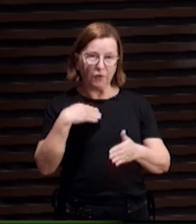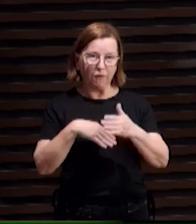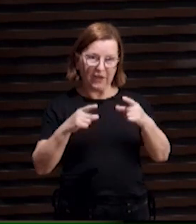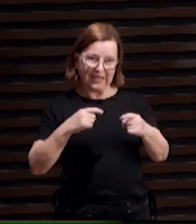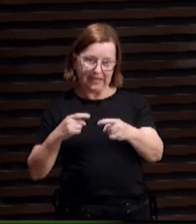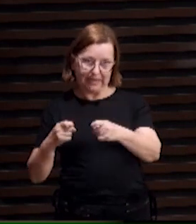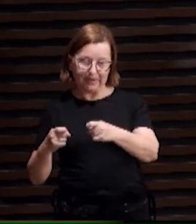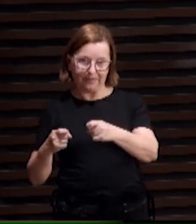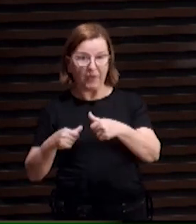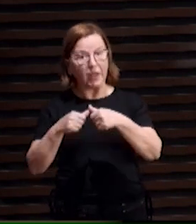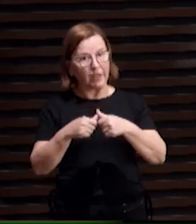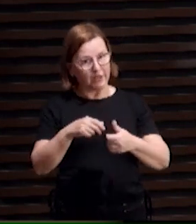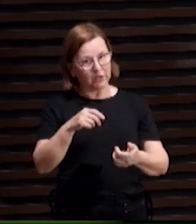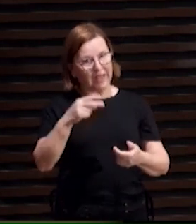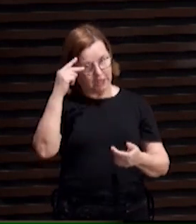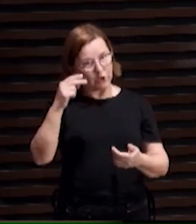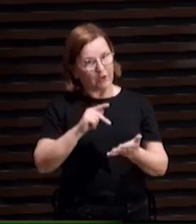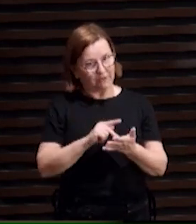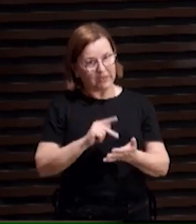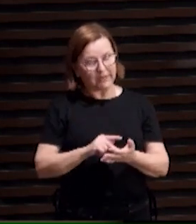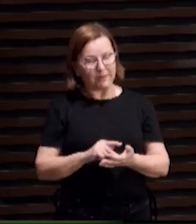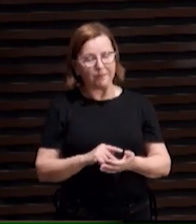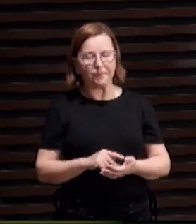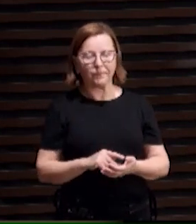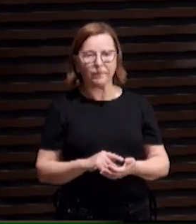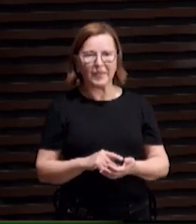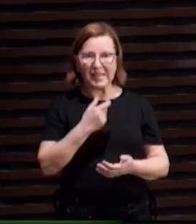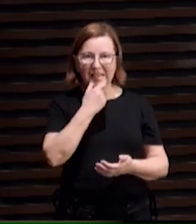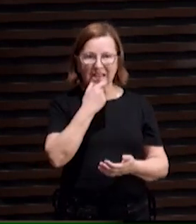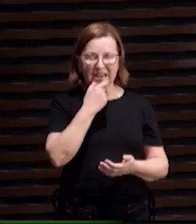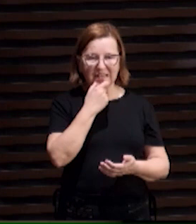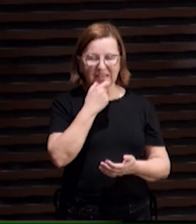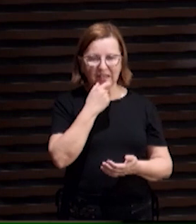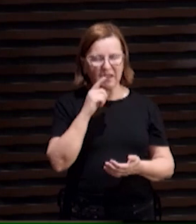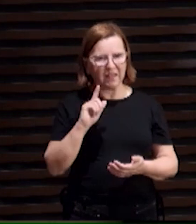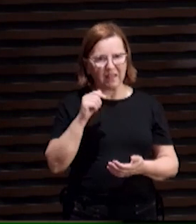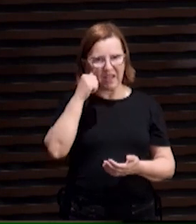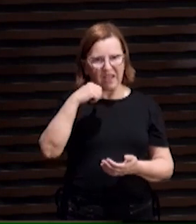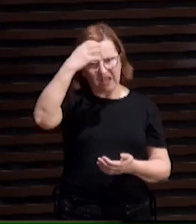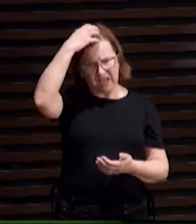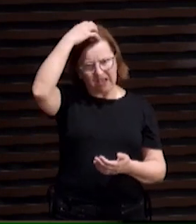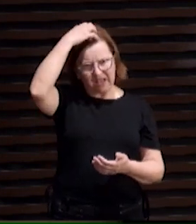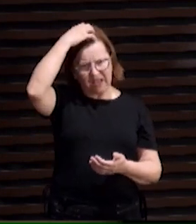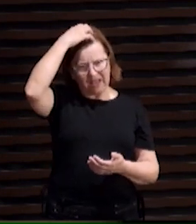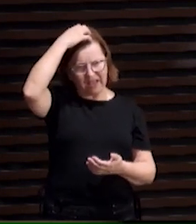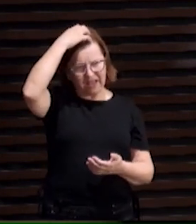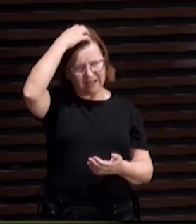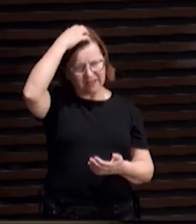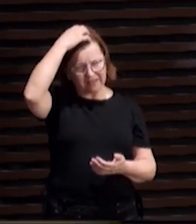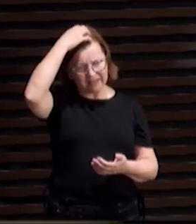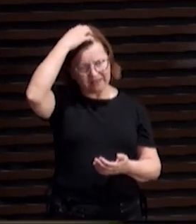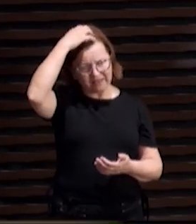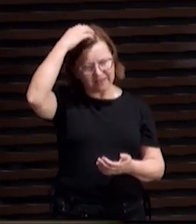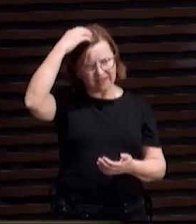isso é fato verídico, na Inglaterra, nem a rainha Elizabeth foi isentada do exército, teve que servir